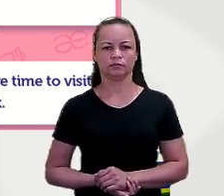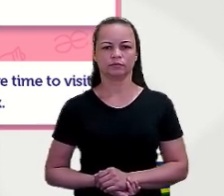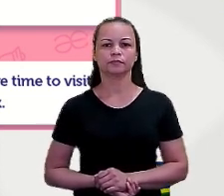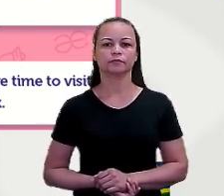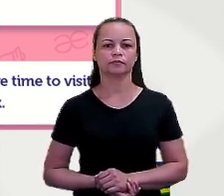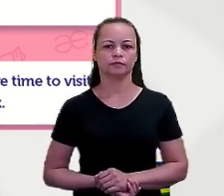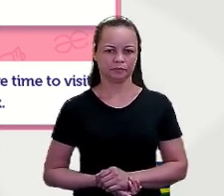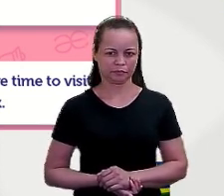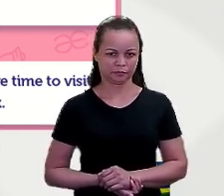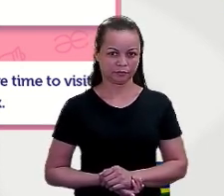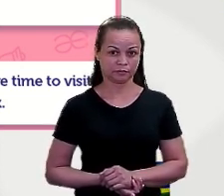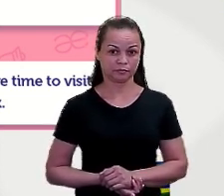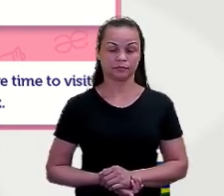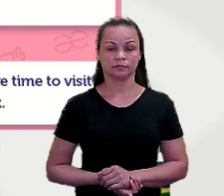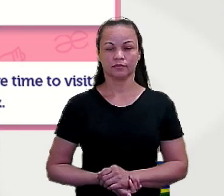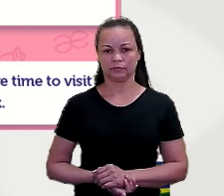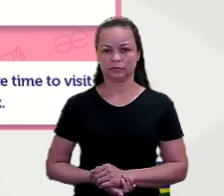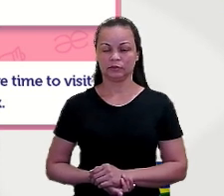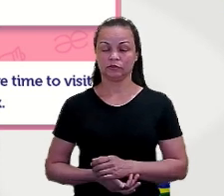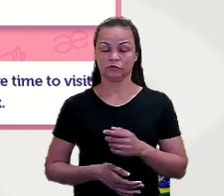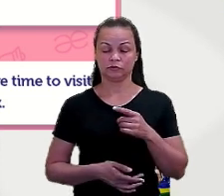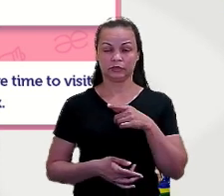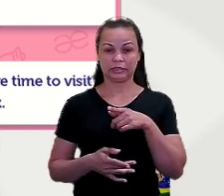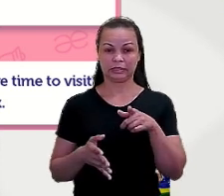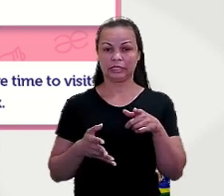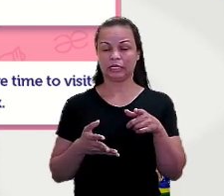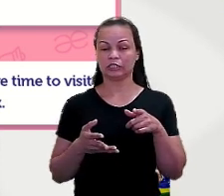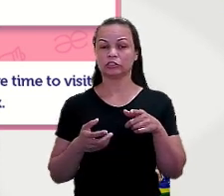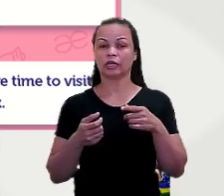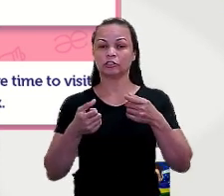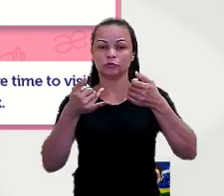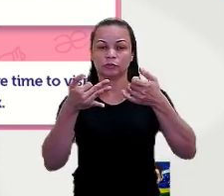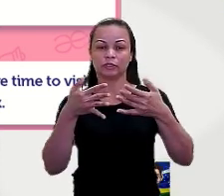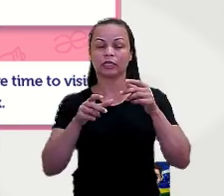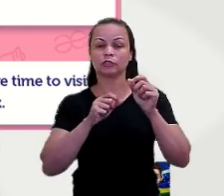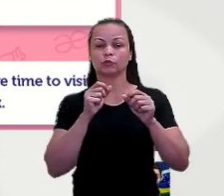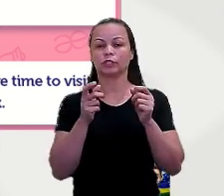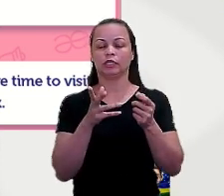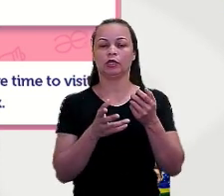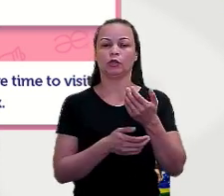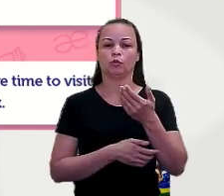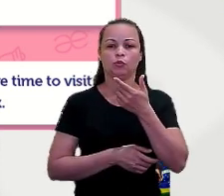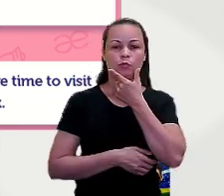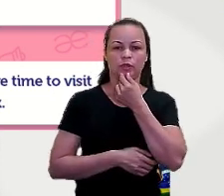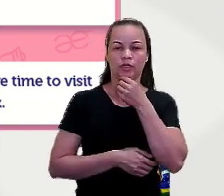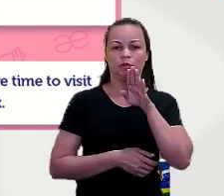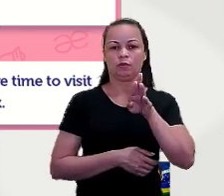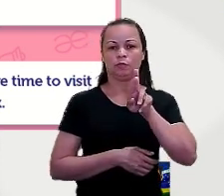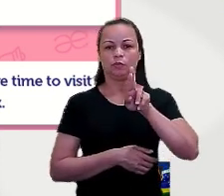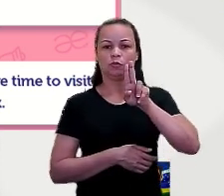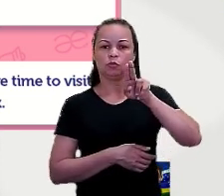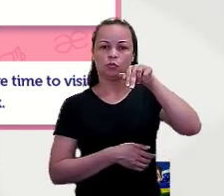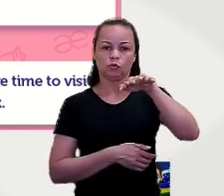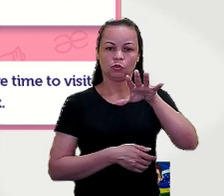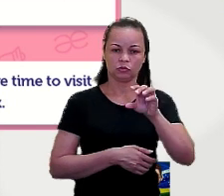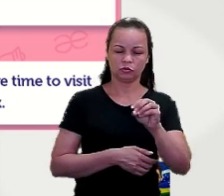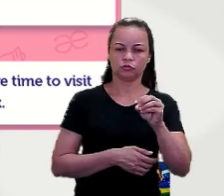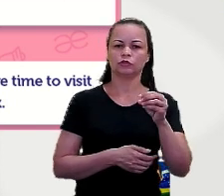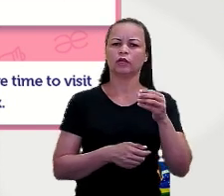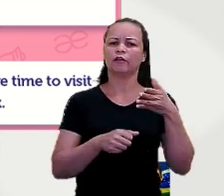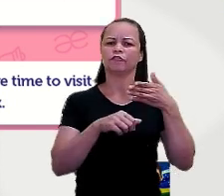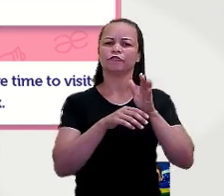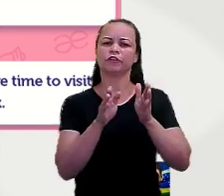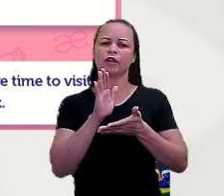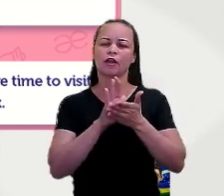to go back. Então, vocês viram aí, né, que o Bruno, ele esteve nos Estados Unidos, né, lá junto com a irmã dele, ele visitou